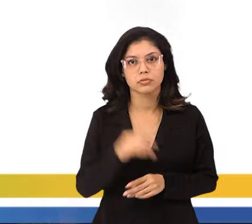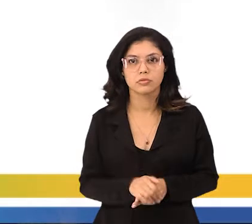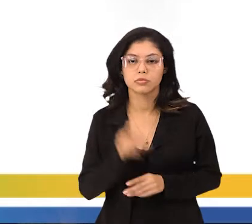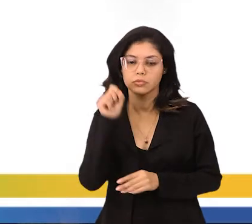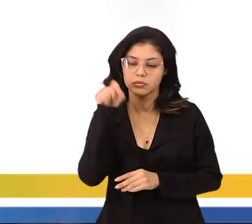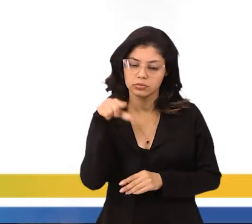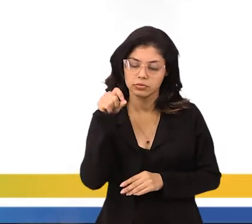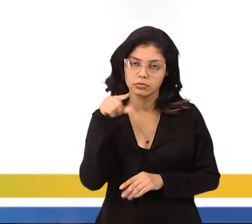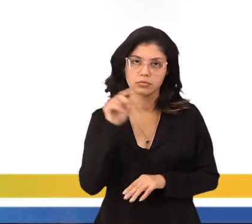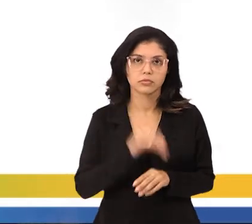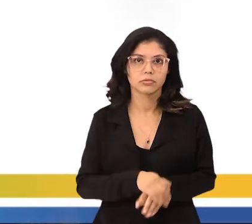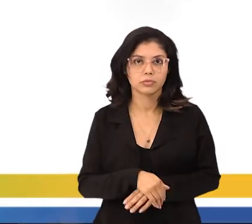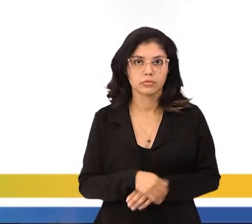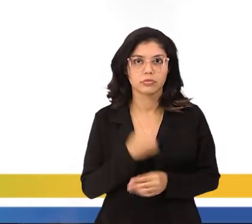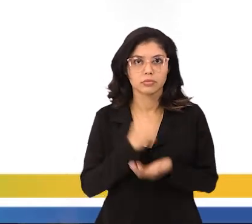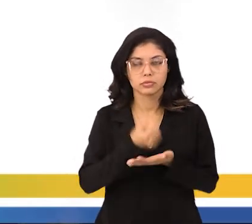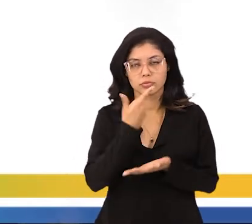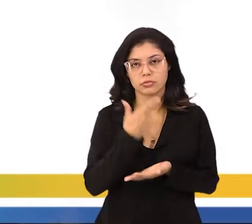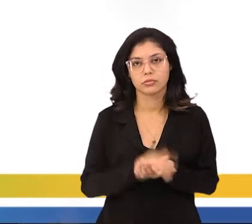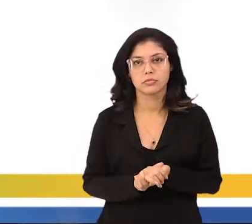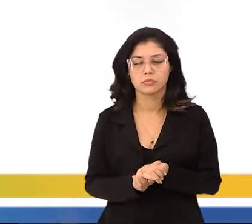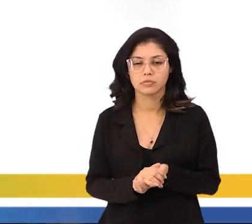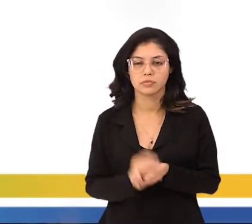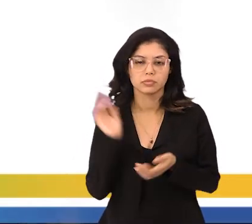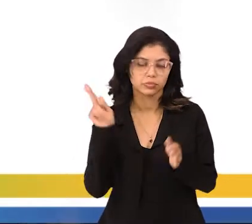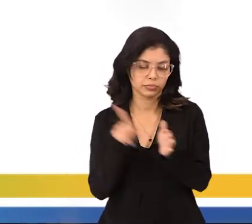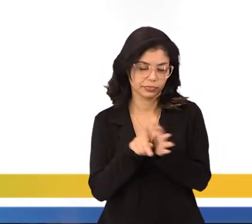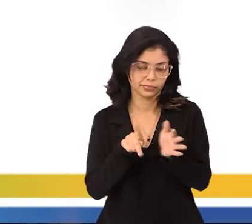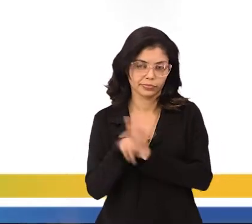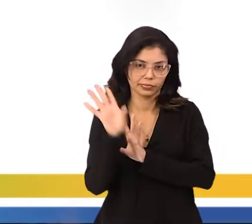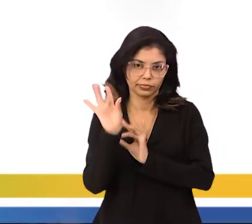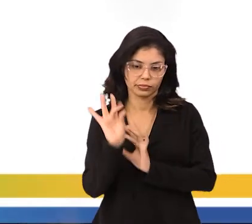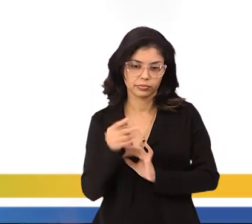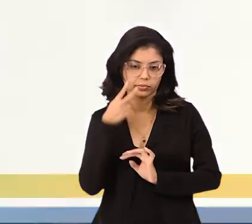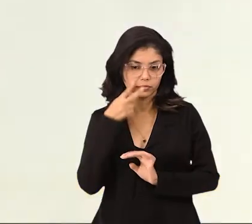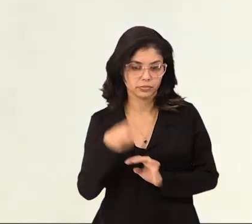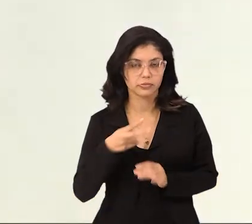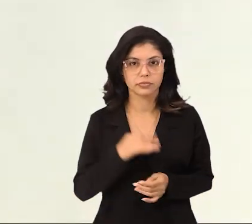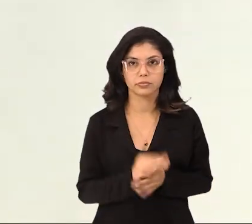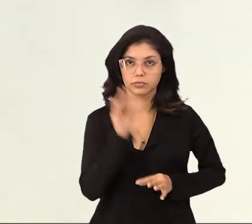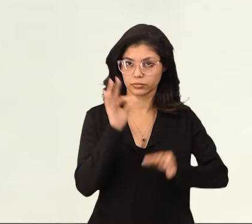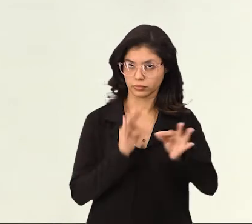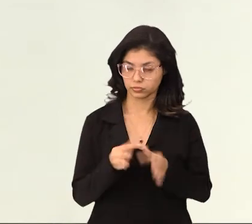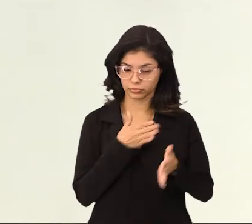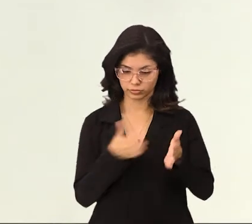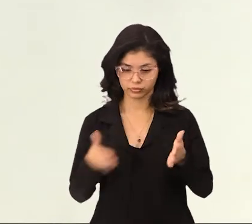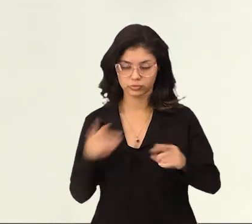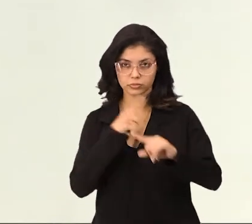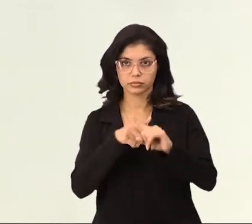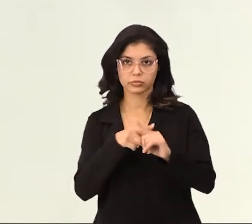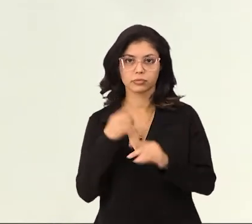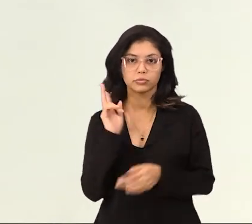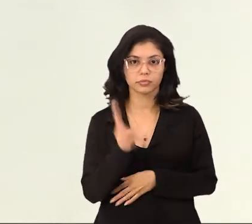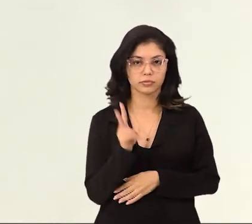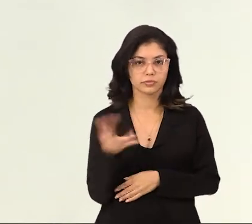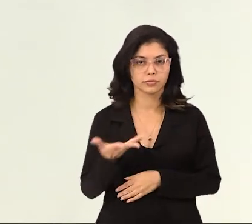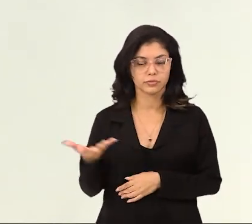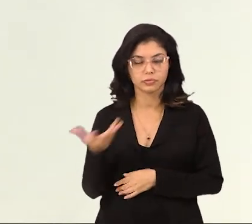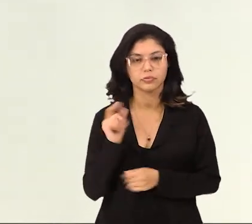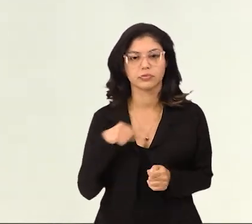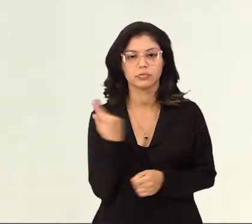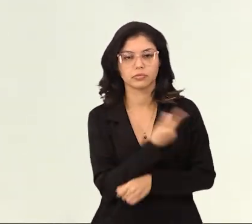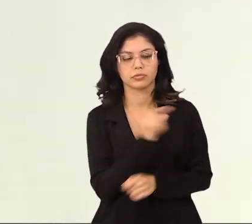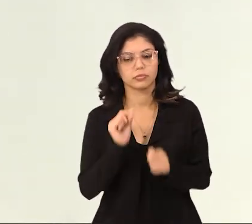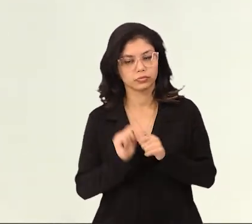2.401 gotas de remédio. E por mais que você veja somente essa parte da multiplicação com a mesma base, nós podemos